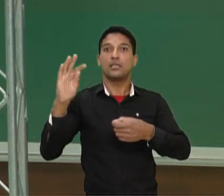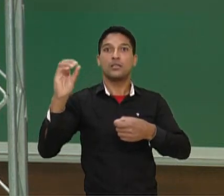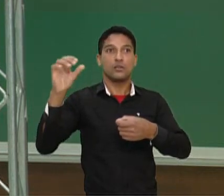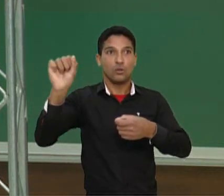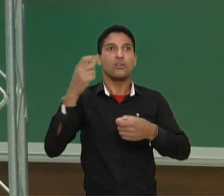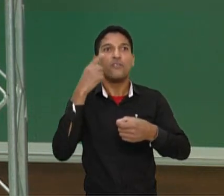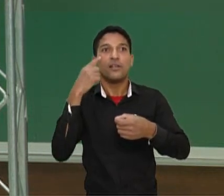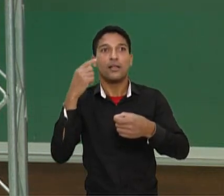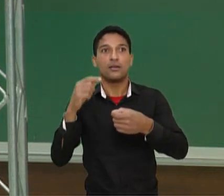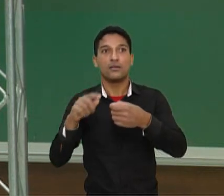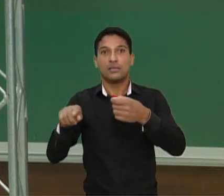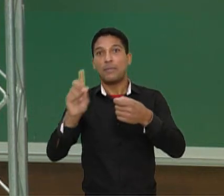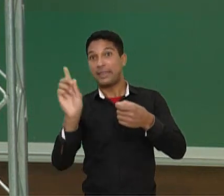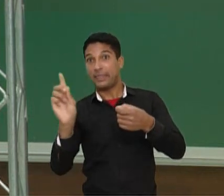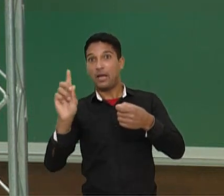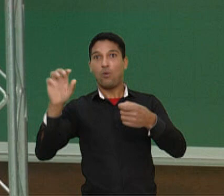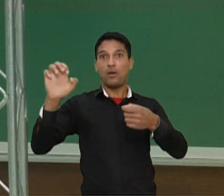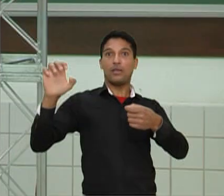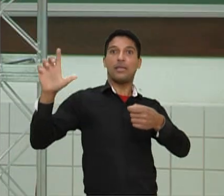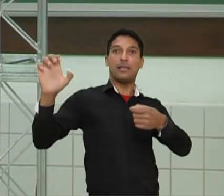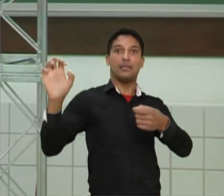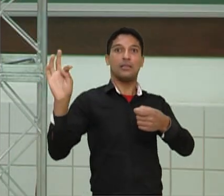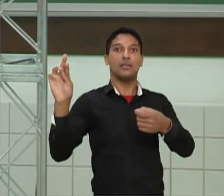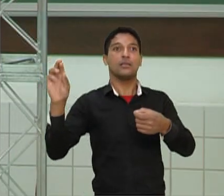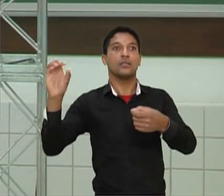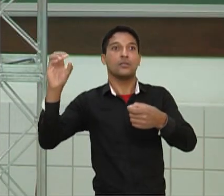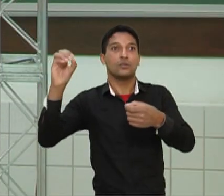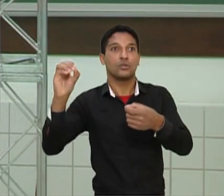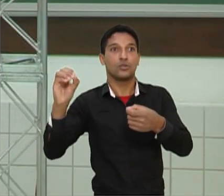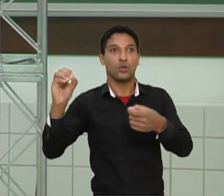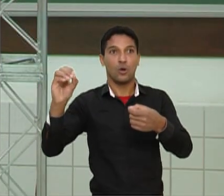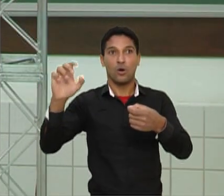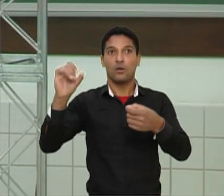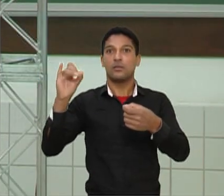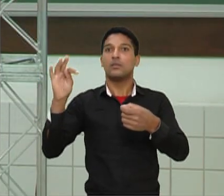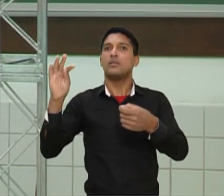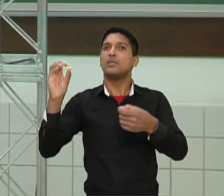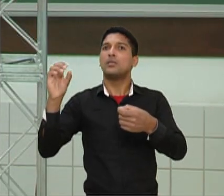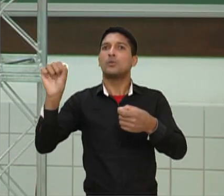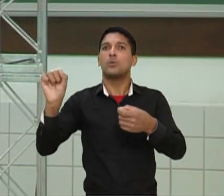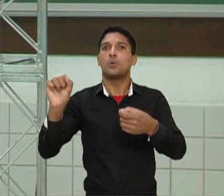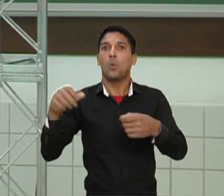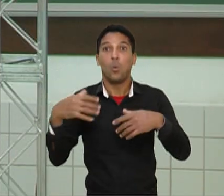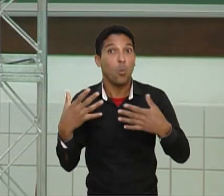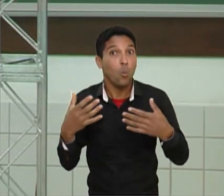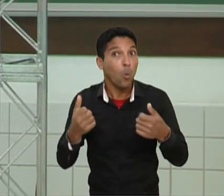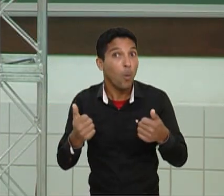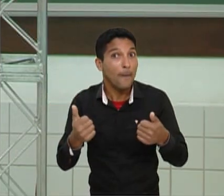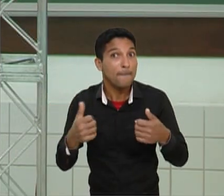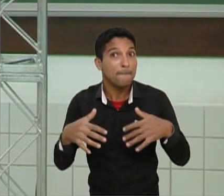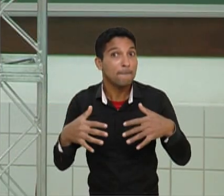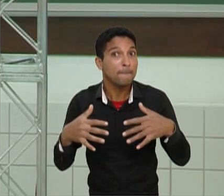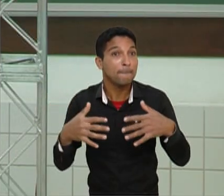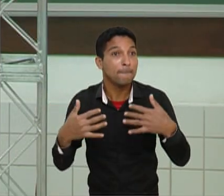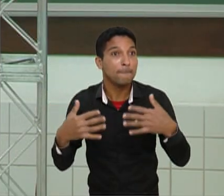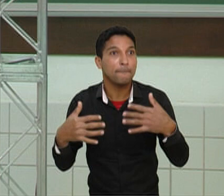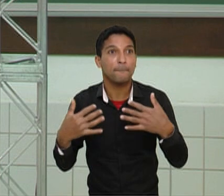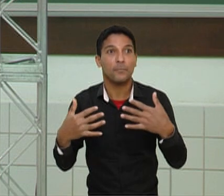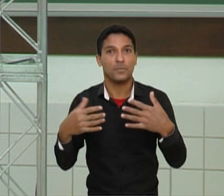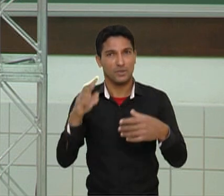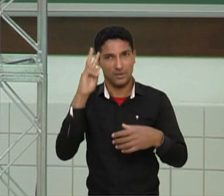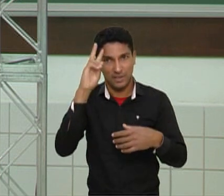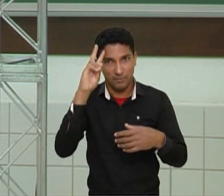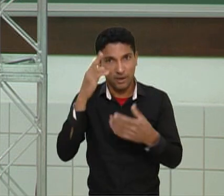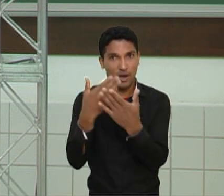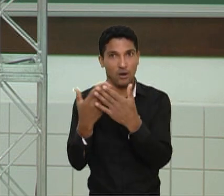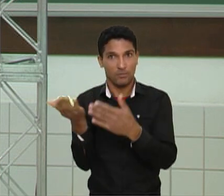ionização. Opa, para tudo, né? Lembra? Aula passada, encerramos